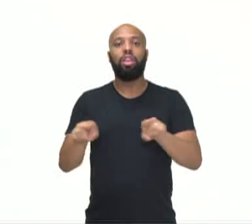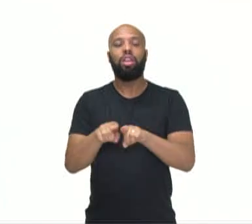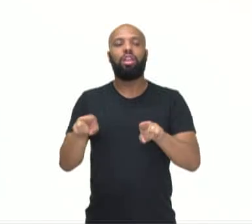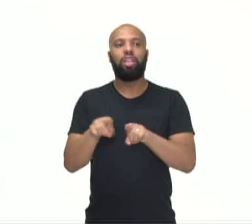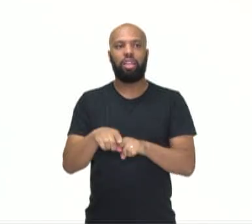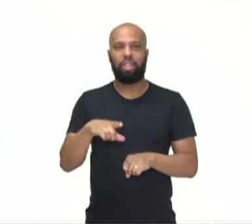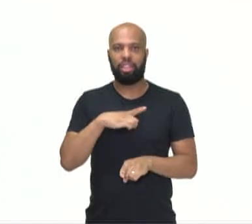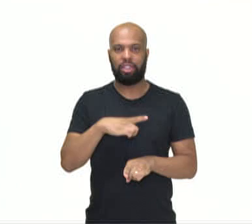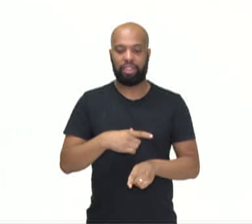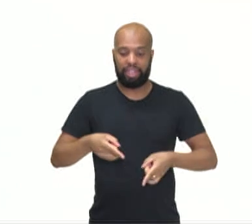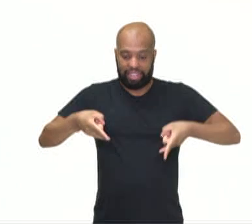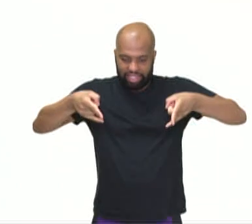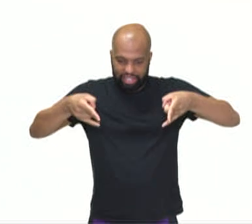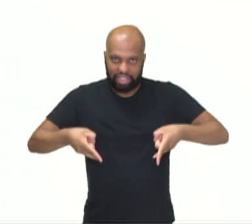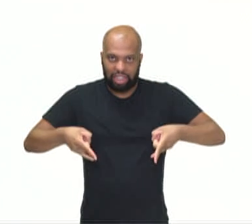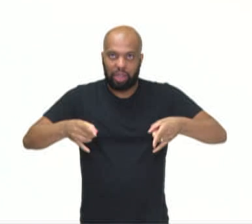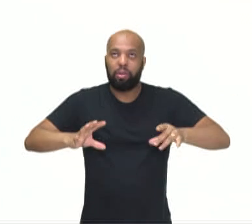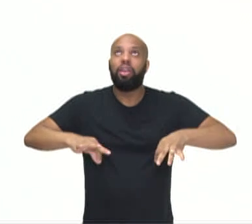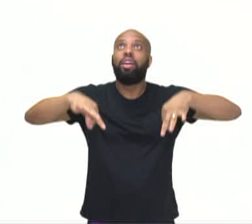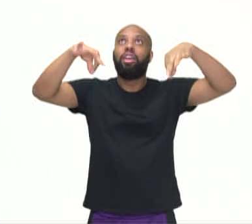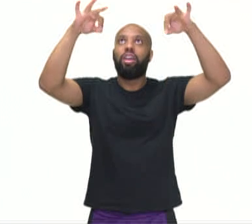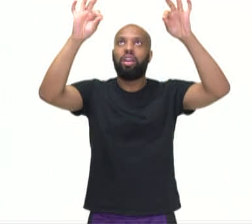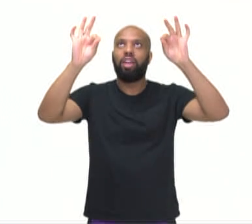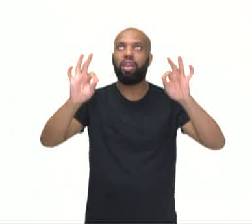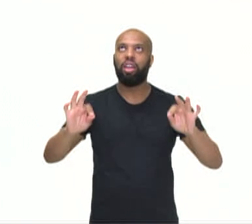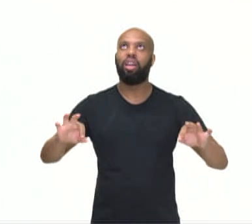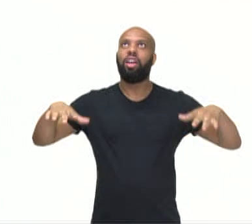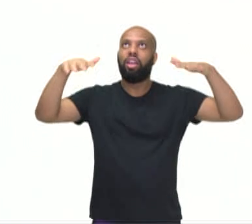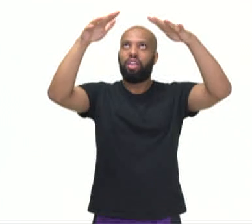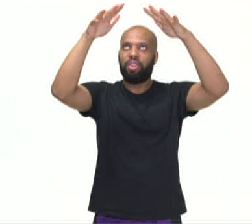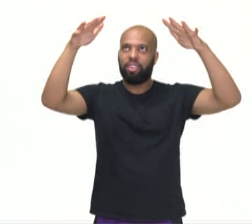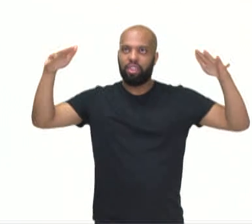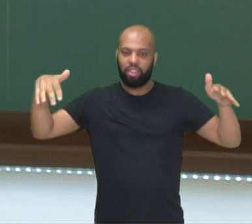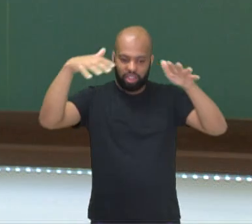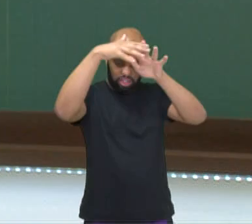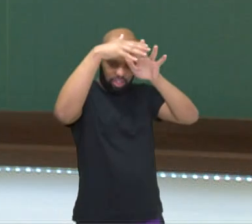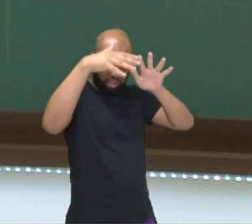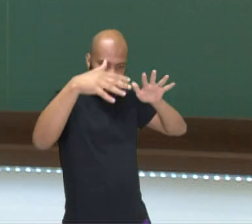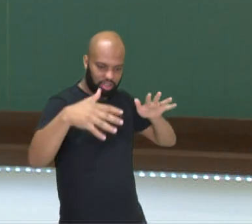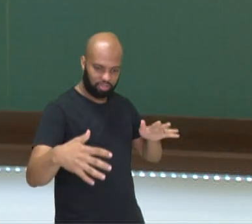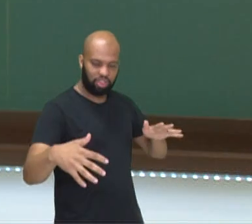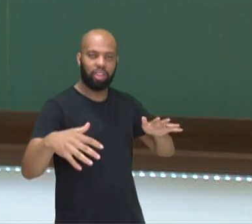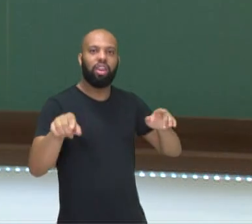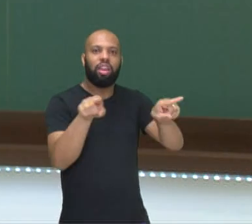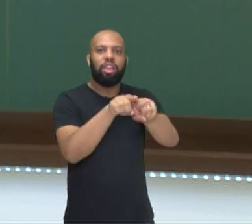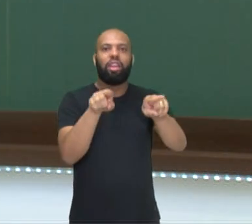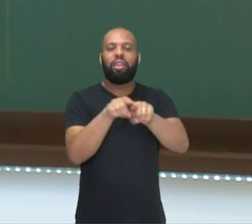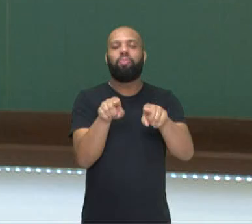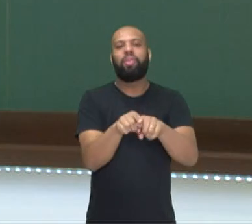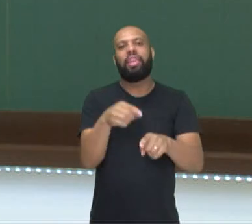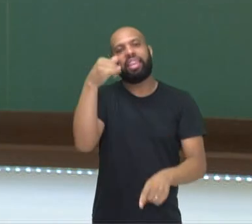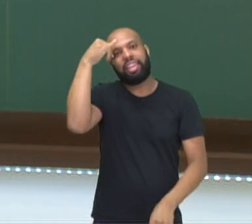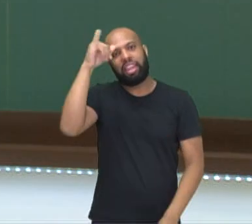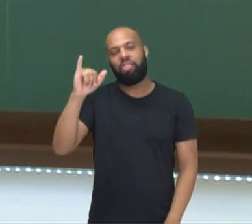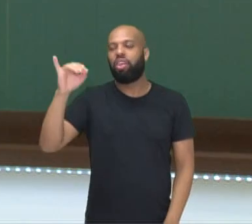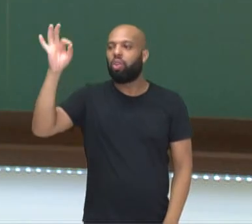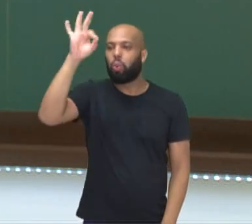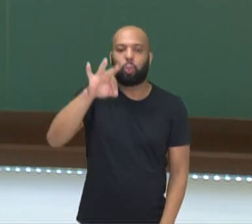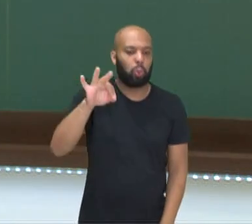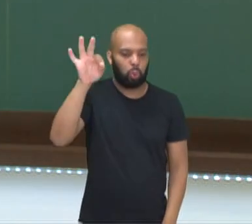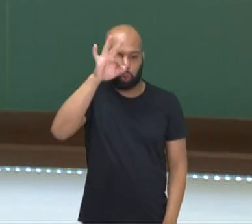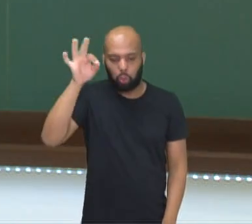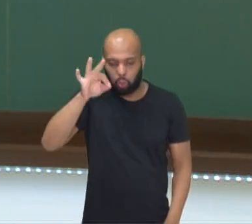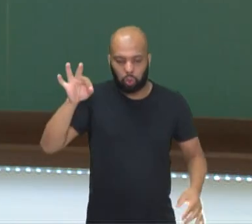Mosquiteiros ao redor da cama, então é um tecido bem fino que vai servir também como uma proteção, uma tela